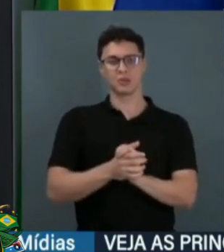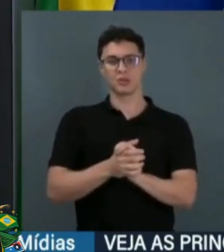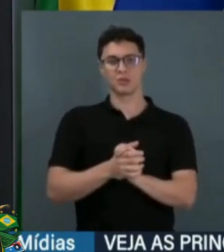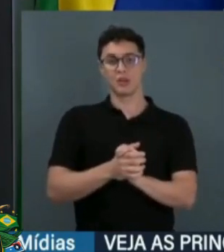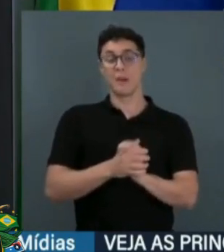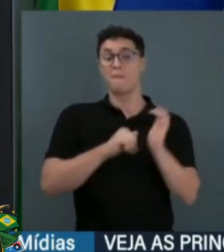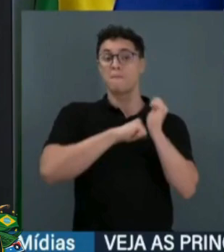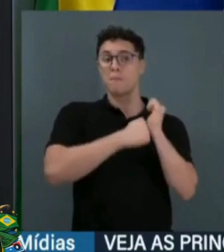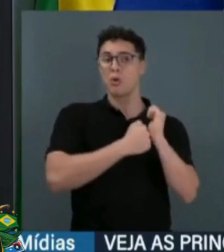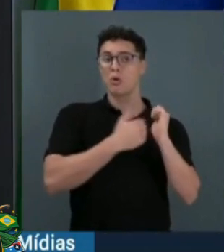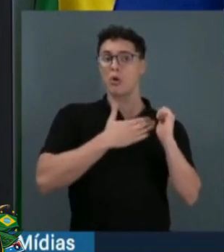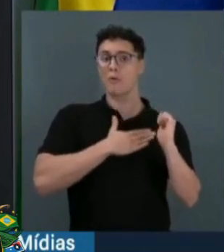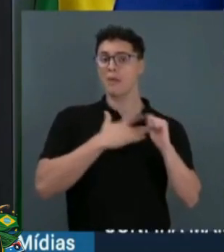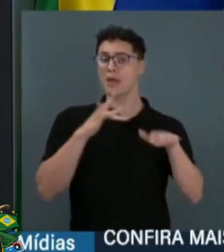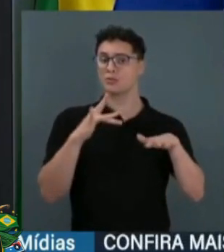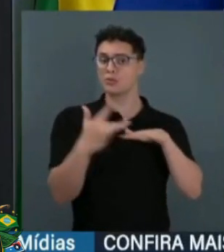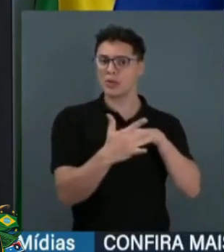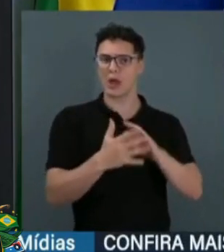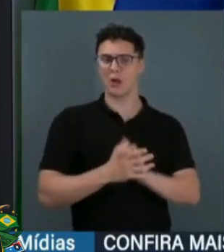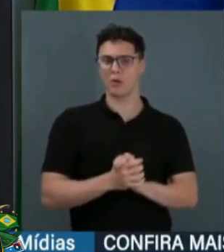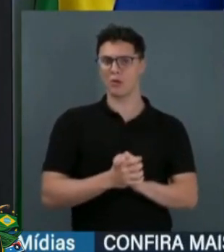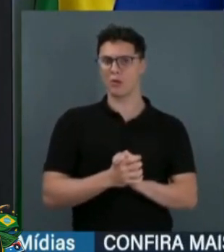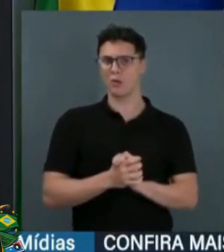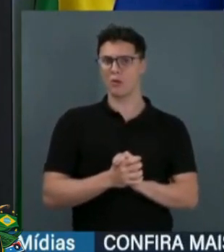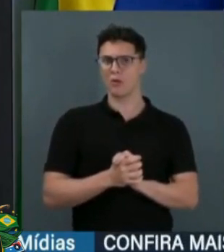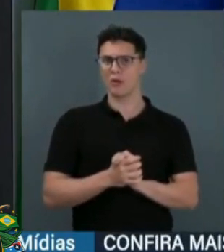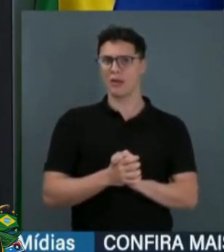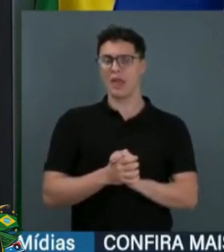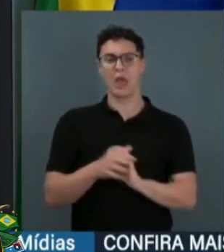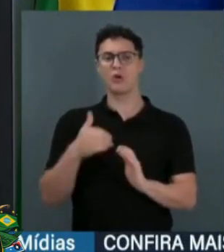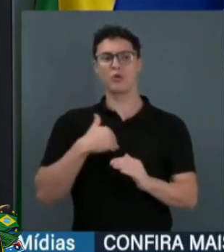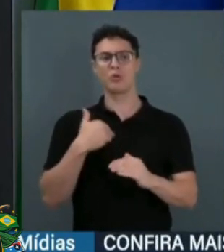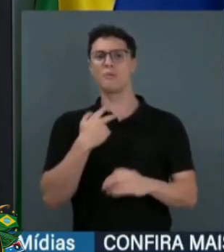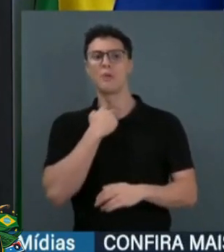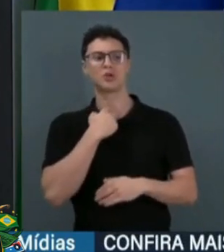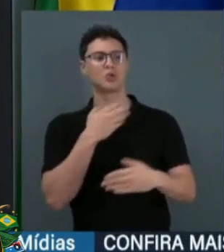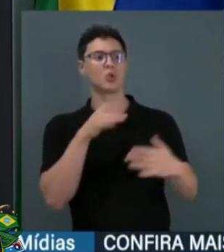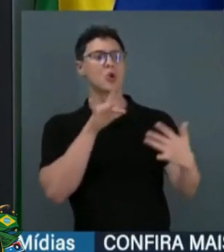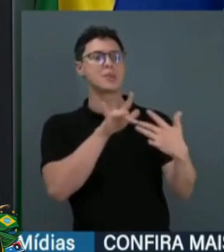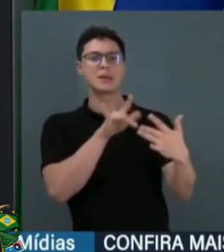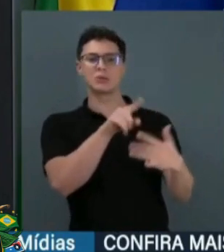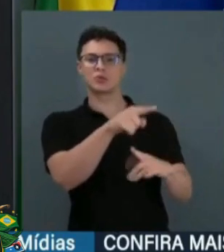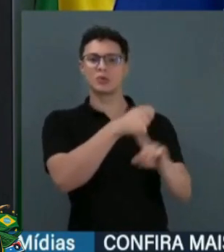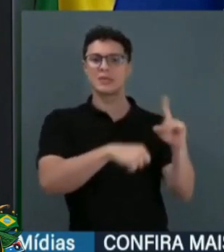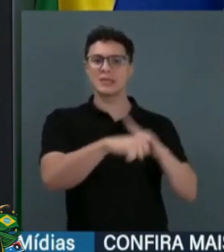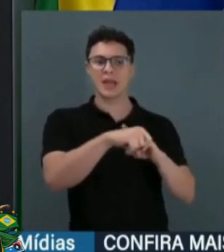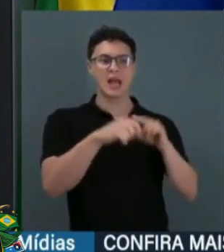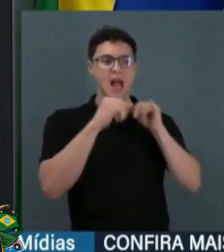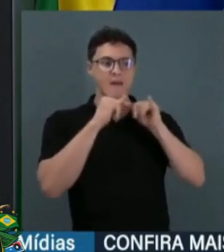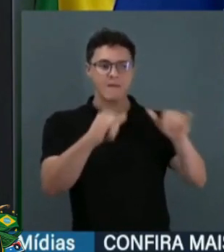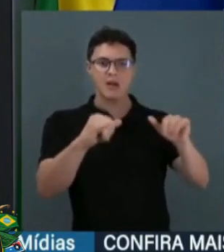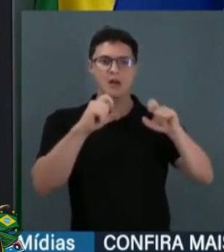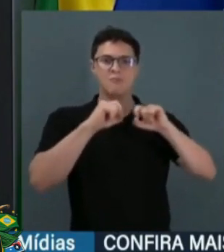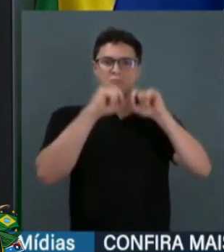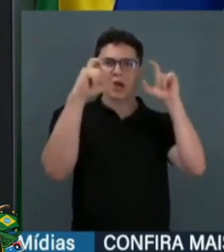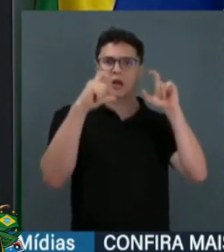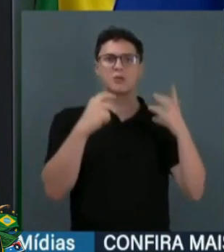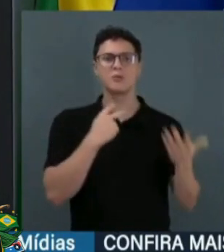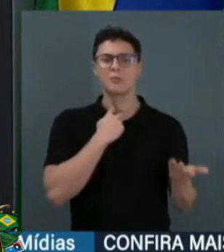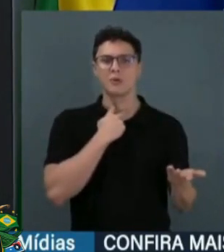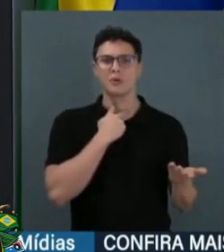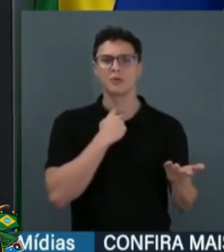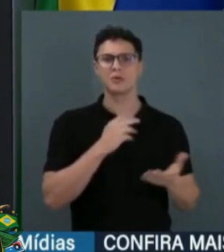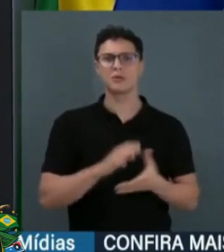mesma coisa, me impede de estar falando com a sociedade, alertando, falando pela